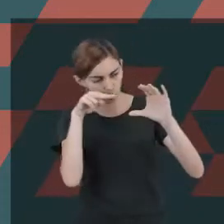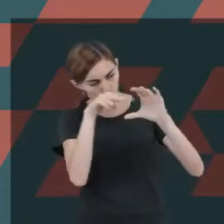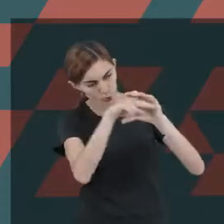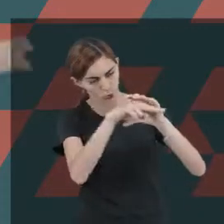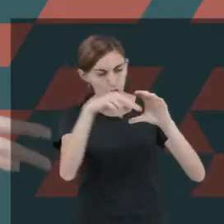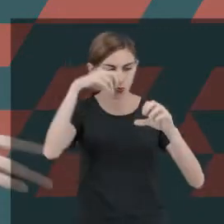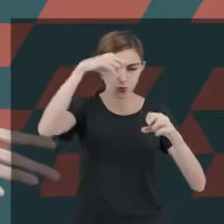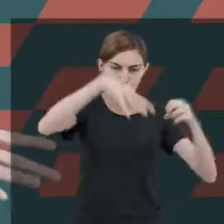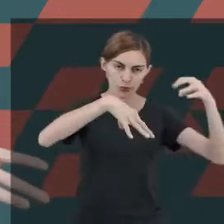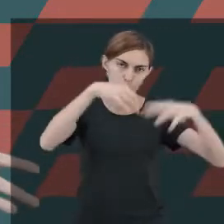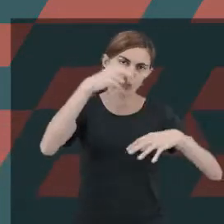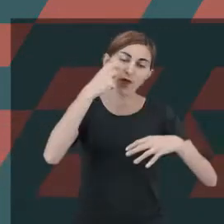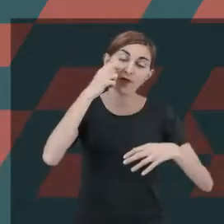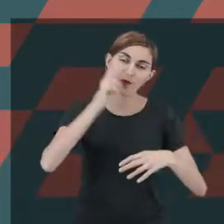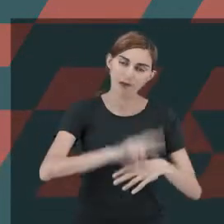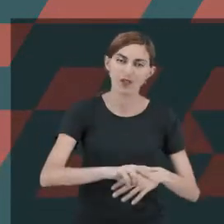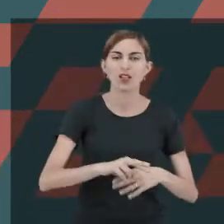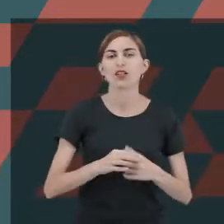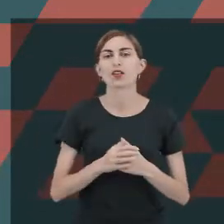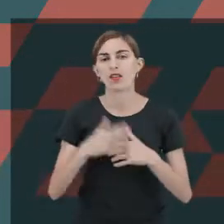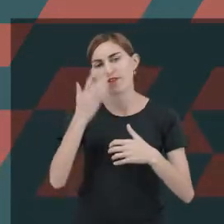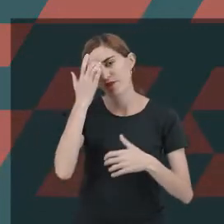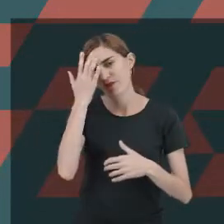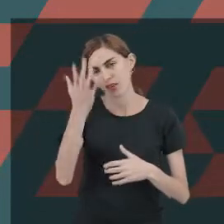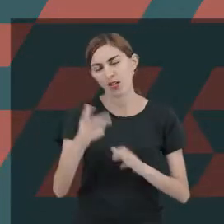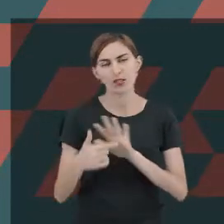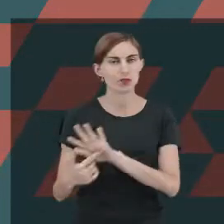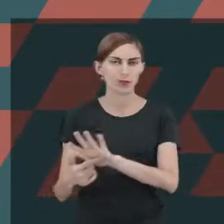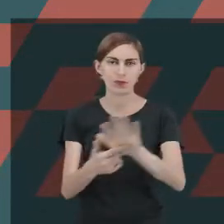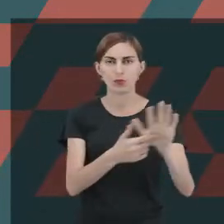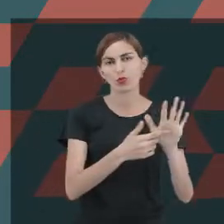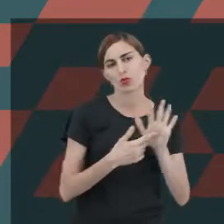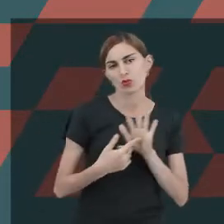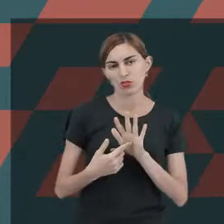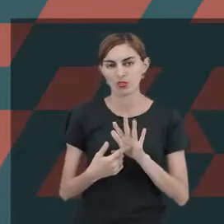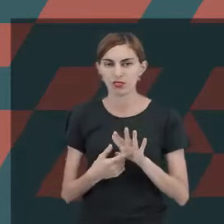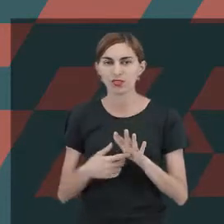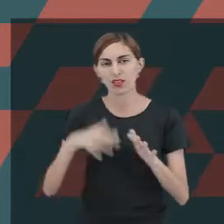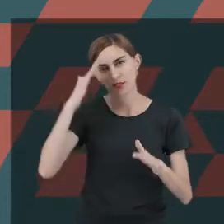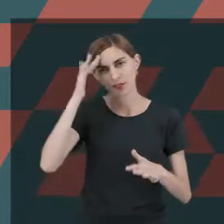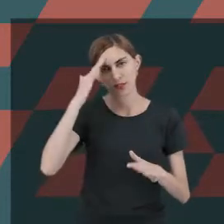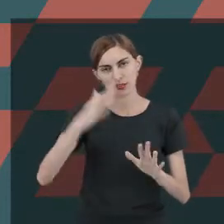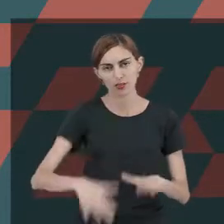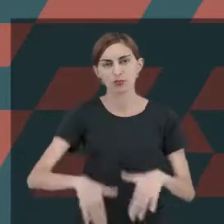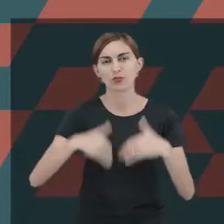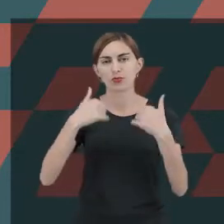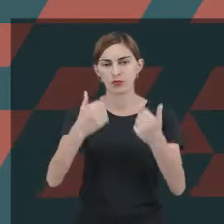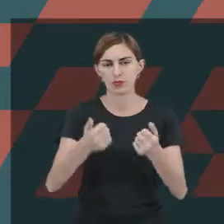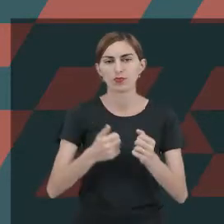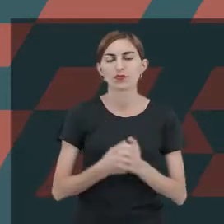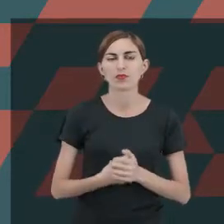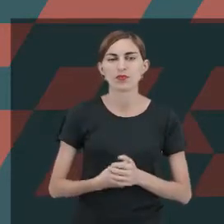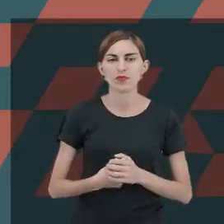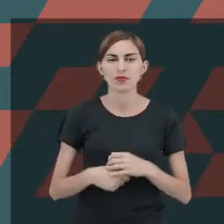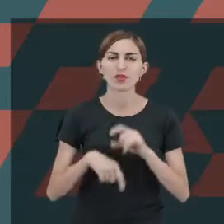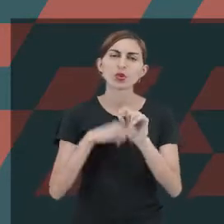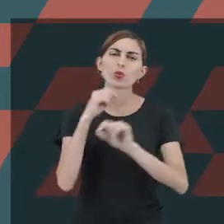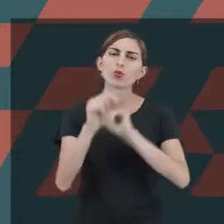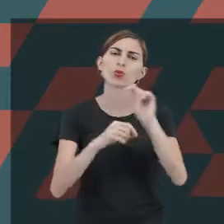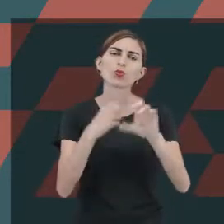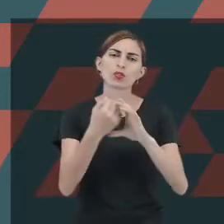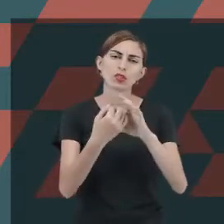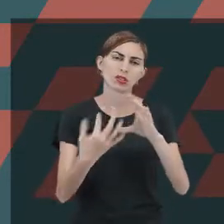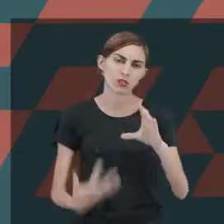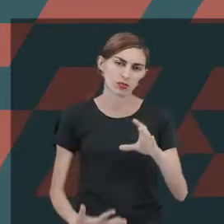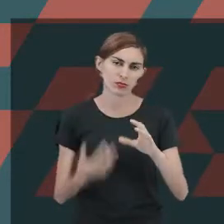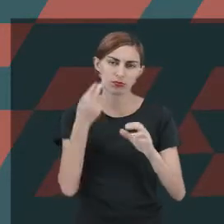visualizar, todos 3 podem ser utilizados, o que é mais fácil da gente mostrar para existir um entendimento melhor é a tomografia e a ressonância. Então, o que é que caracteriza?